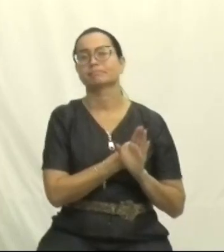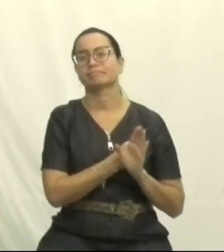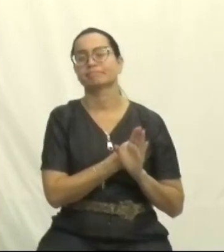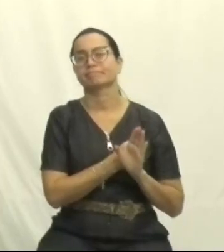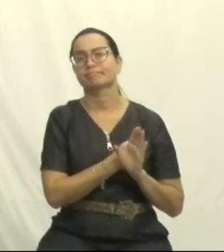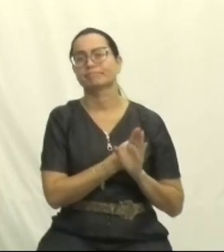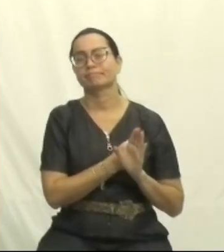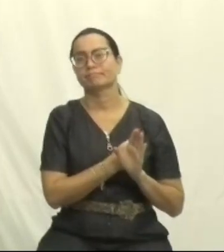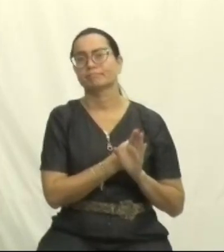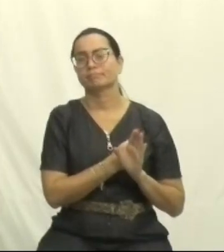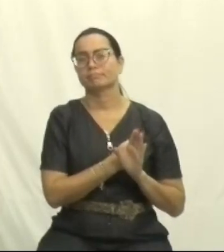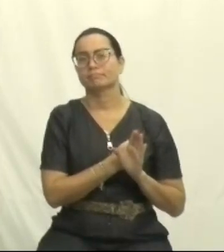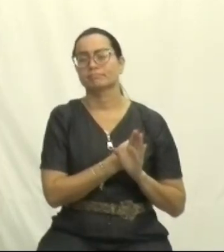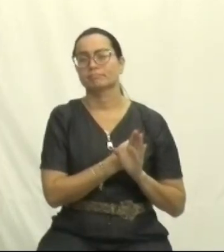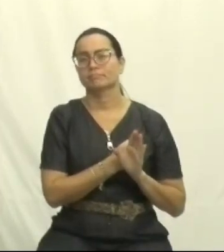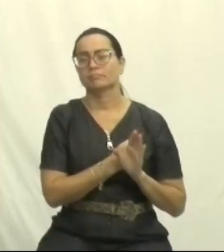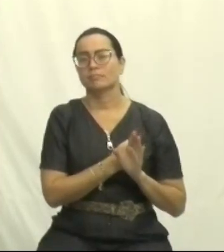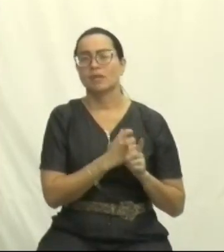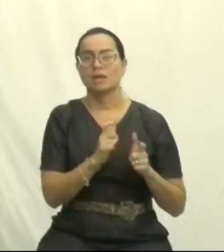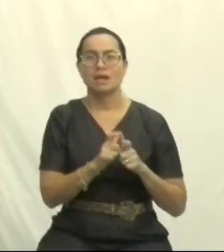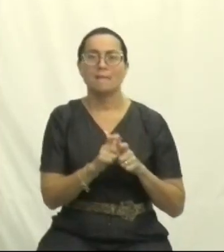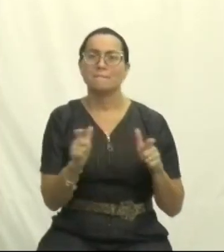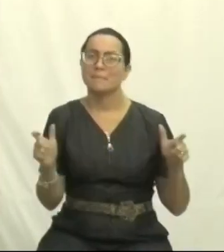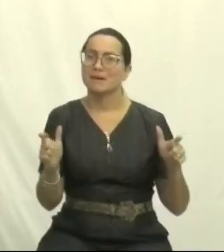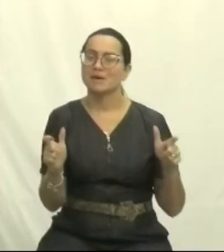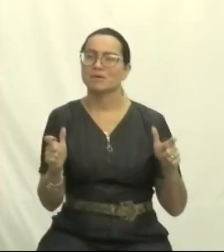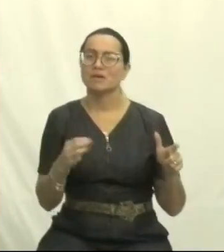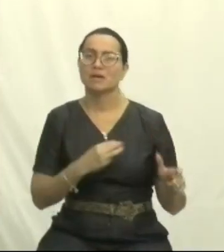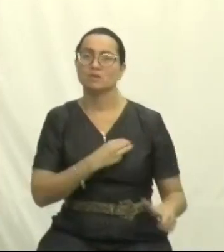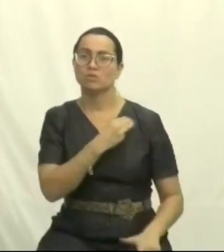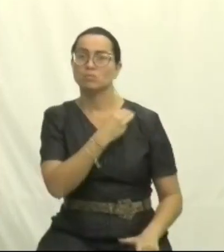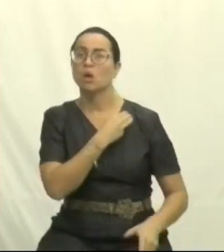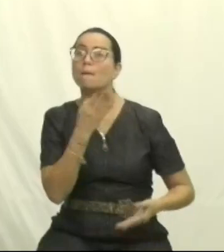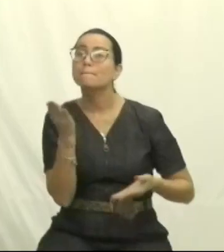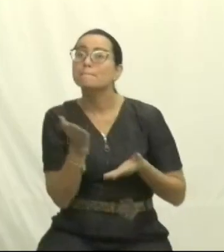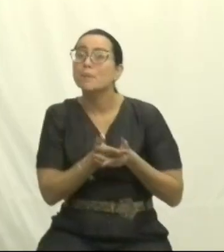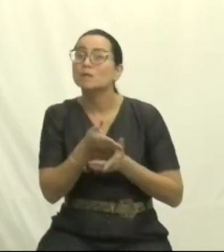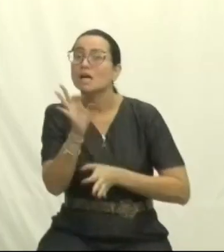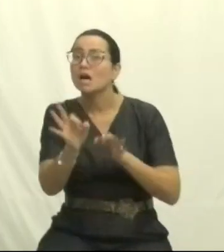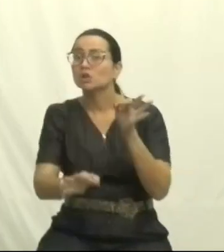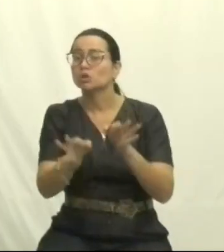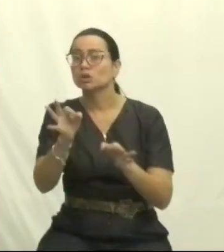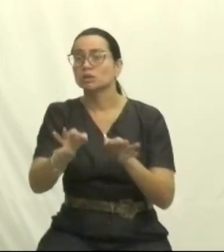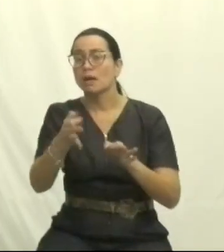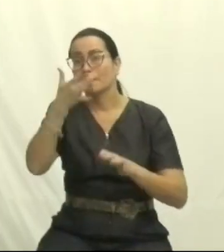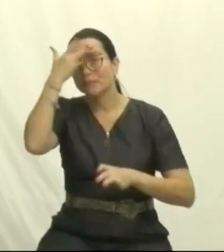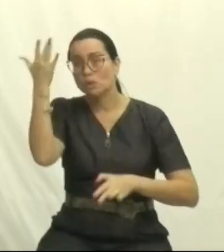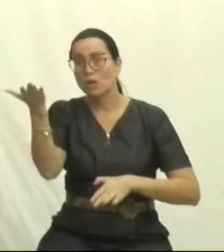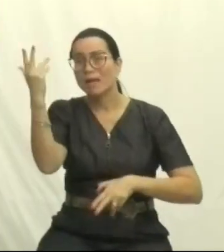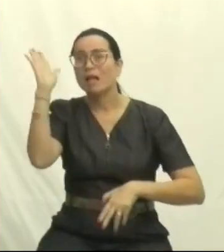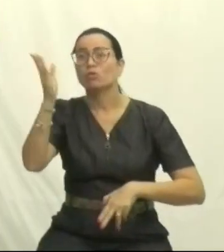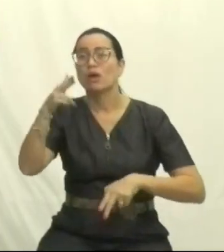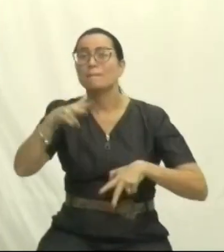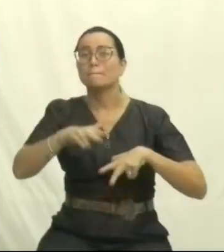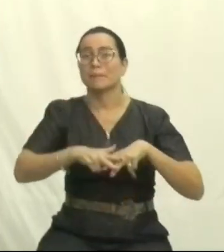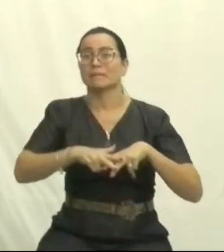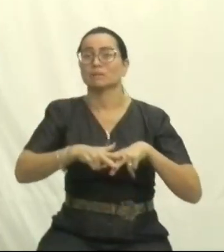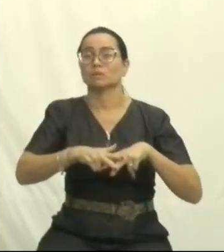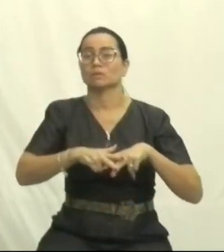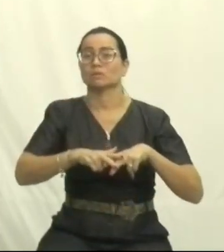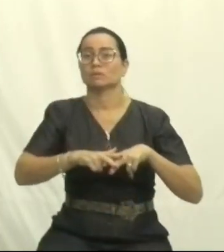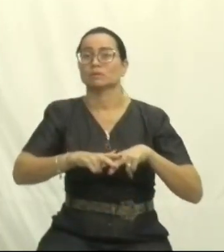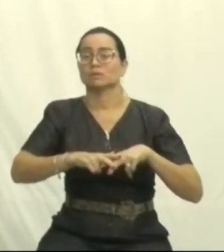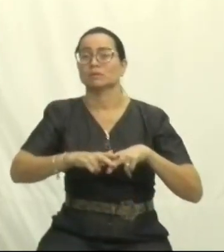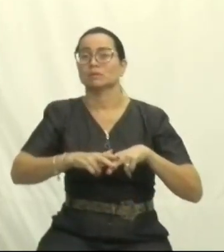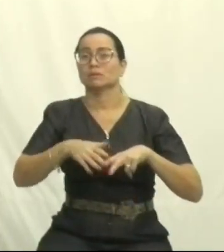maioria dos seus ministros tem processo na justiça, alguns foram tirados da prisão, e infelizmente, ontem ainda foi